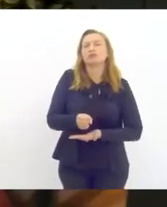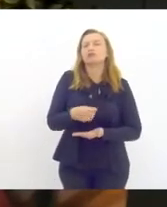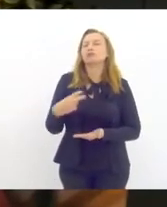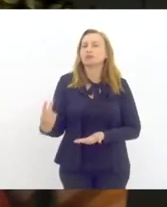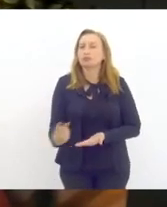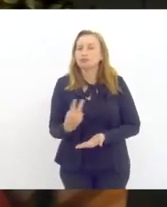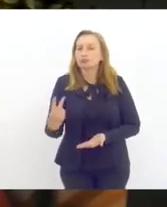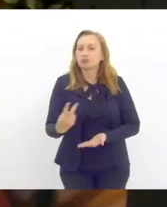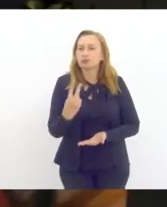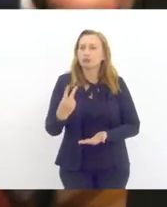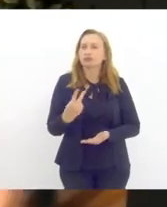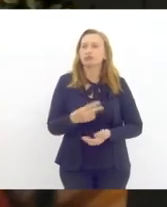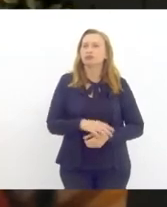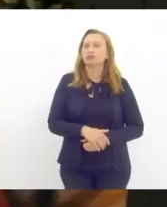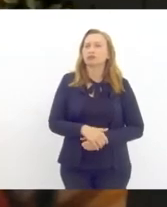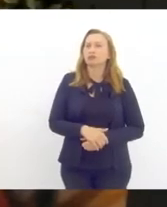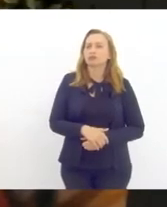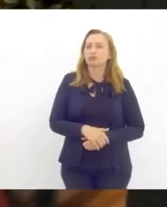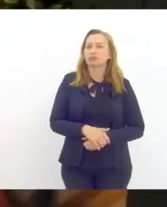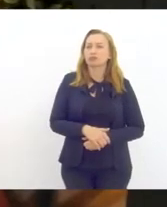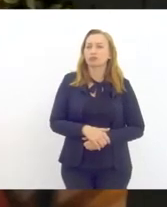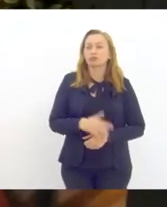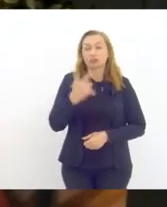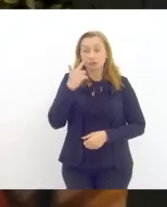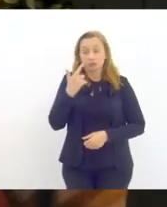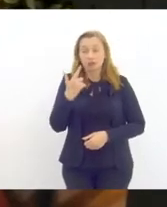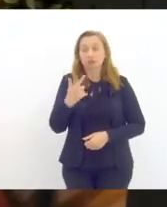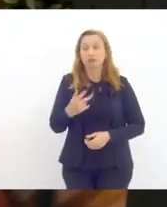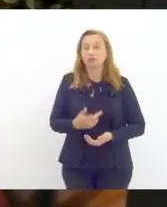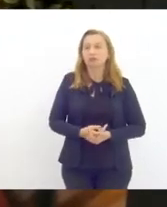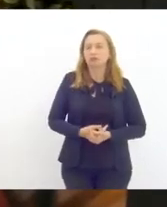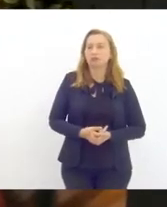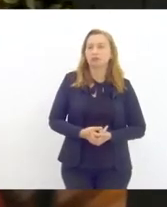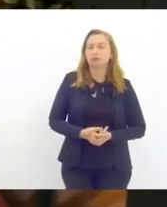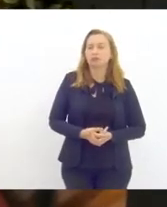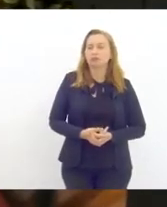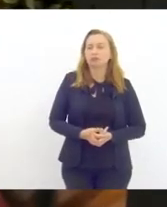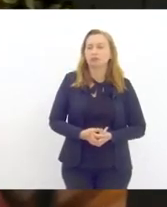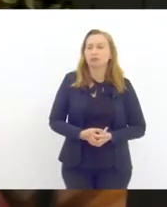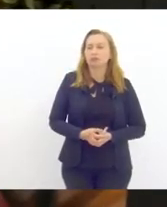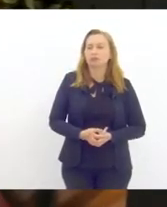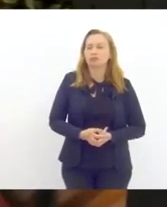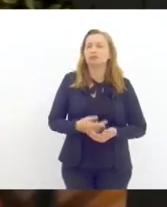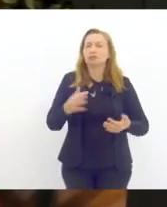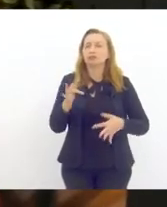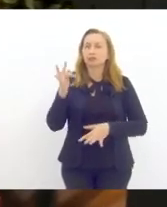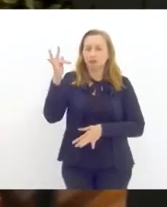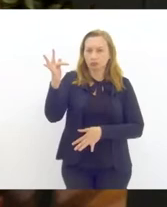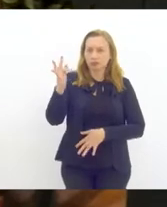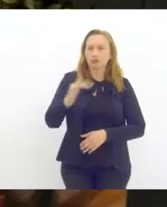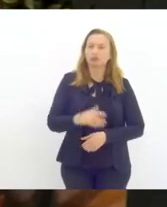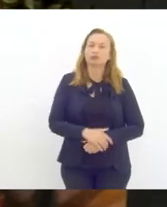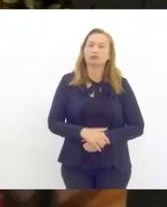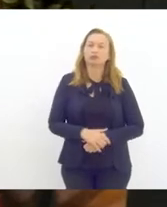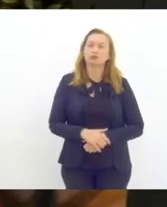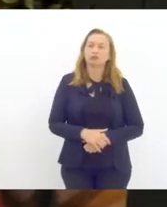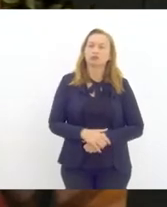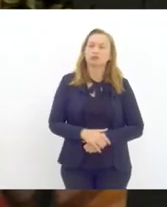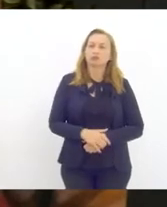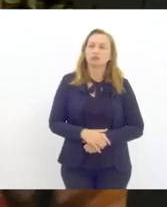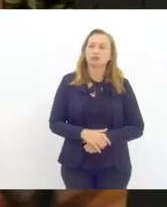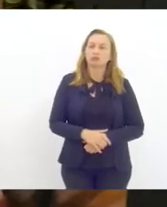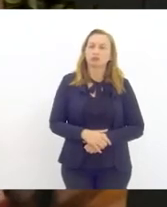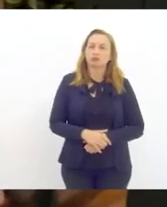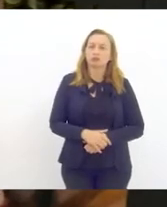valores para se estimar o que vai ser, o que se espera que seja o futuro, né? O que seja